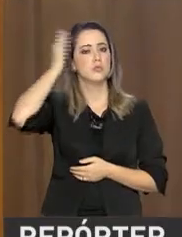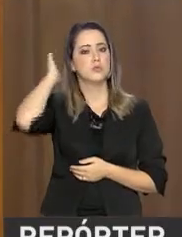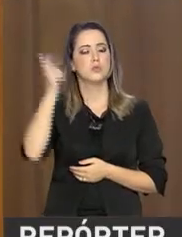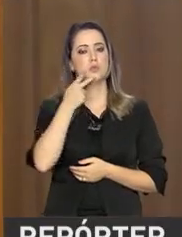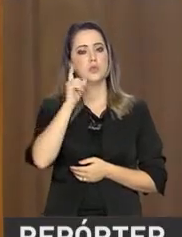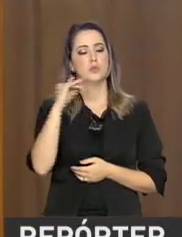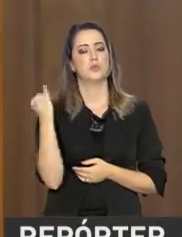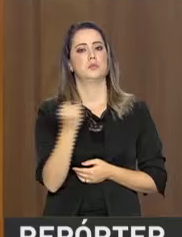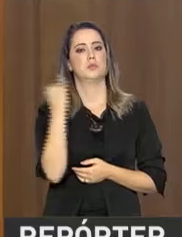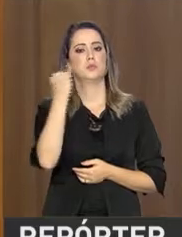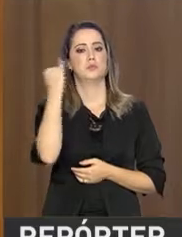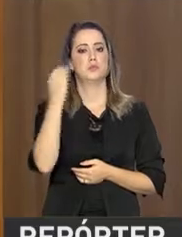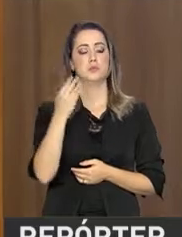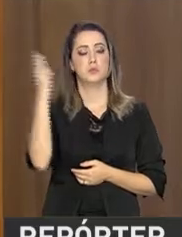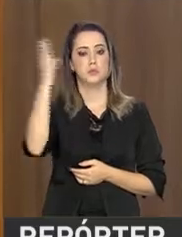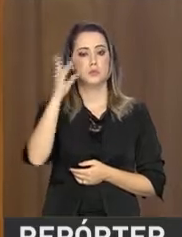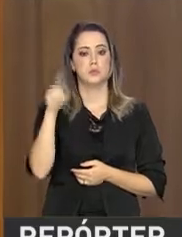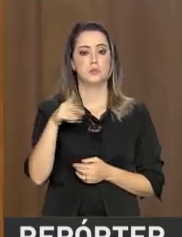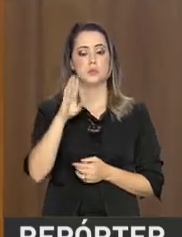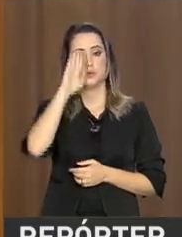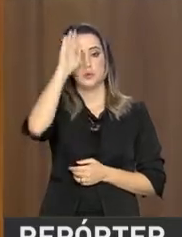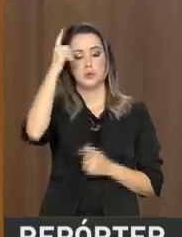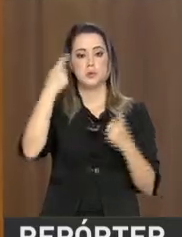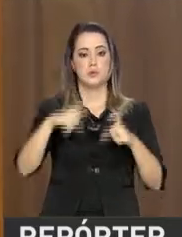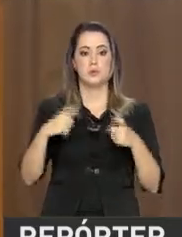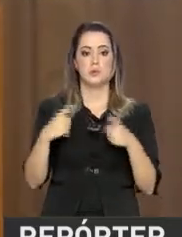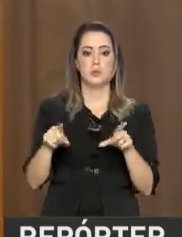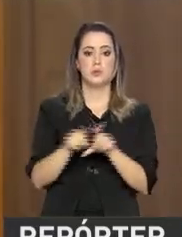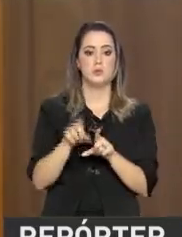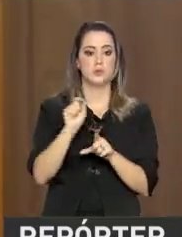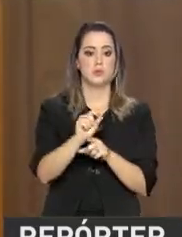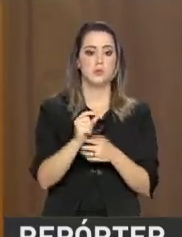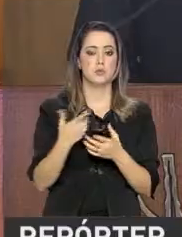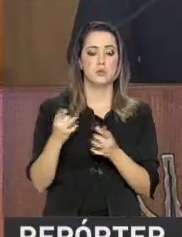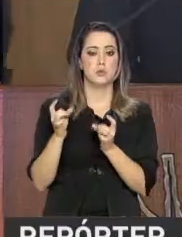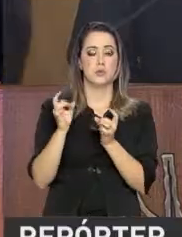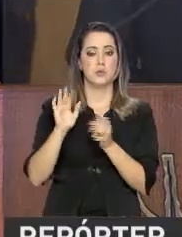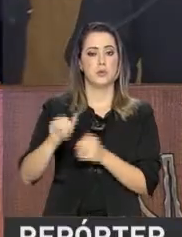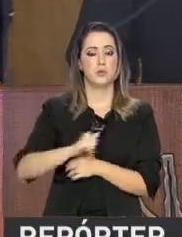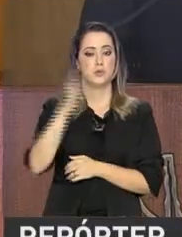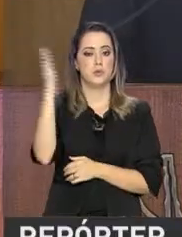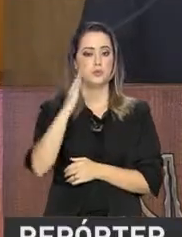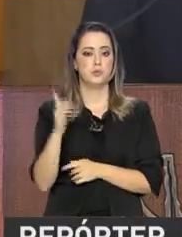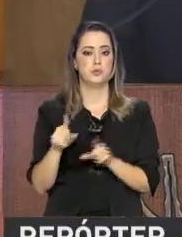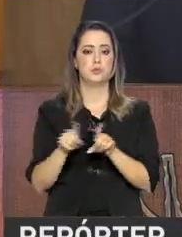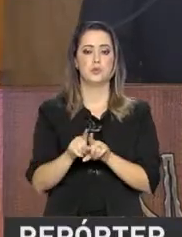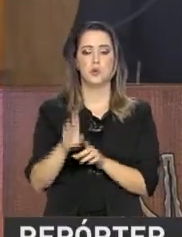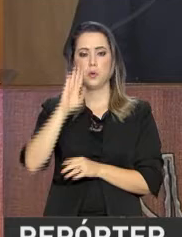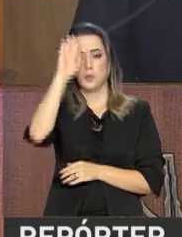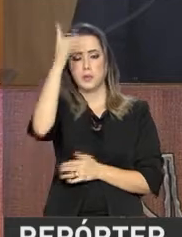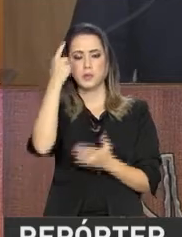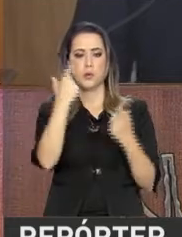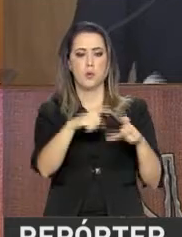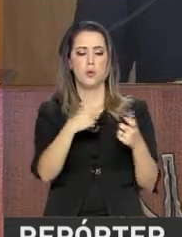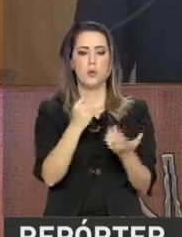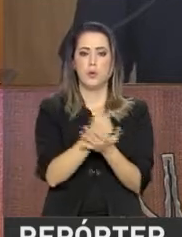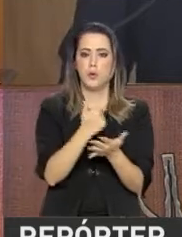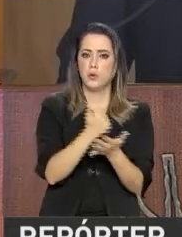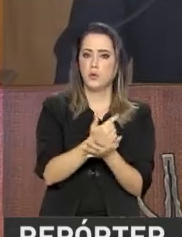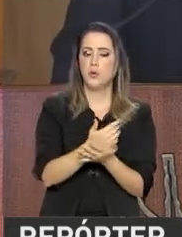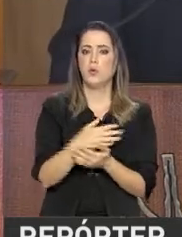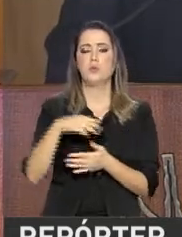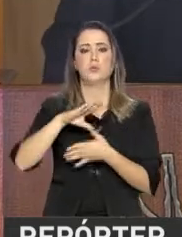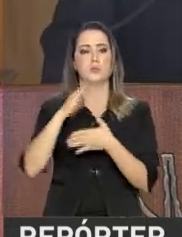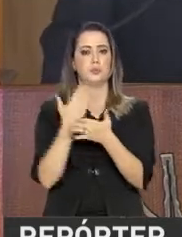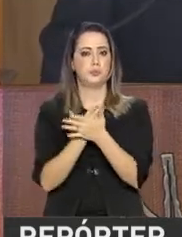que o brasil é o principal destino dos investimentos chilenos no exterior e o principal parceiro comercial do chile na américa do sul